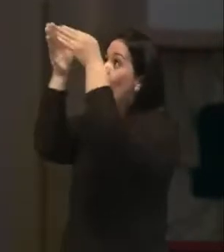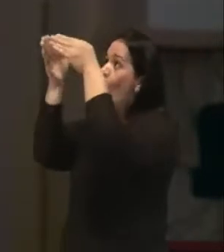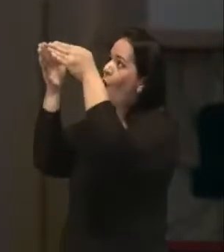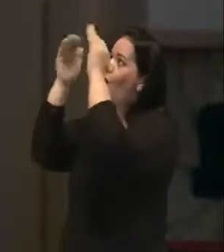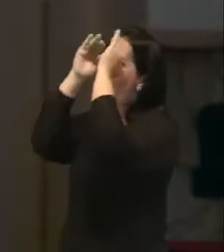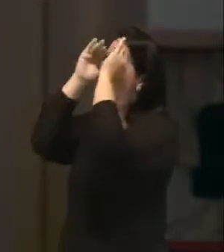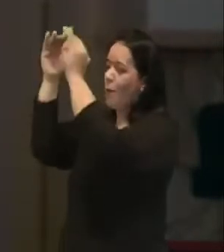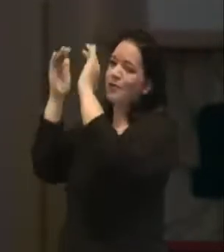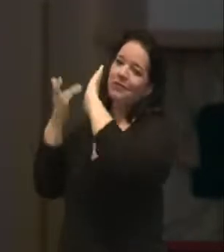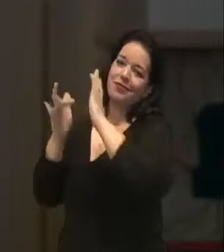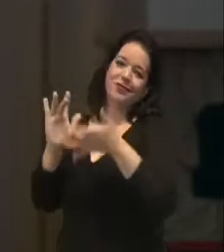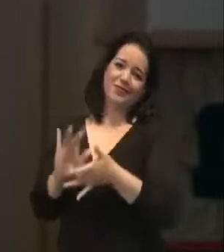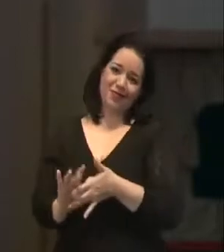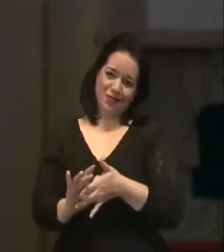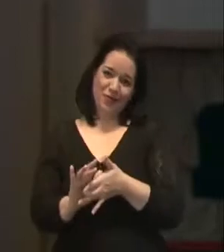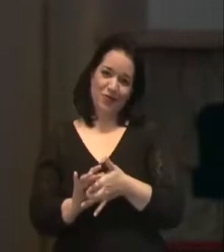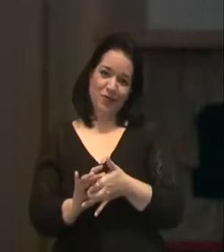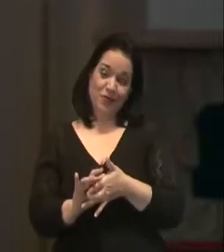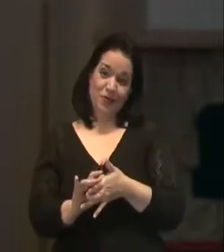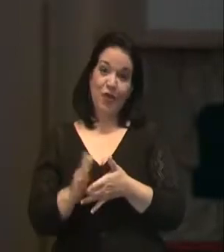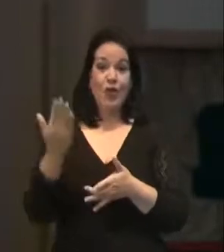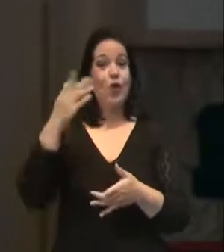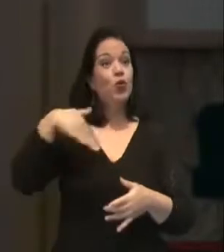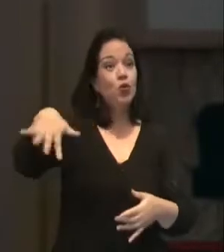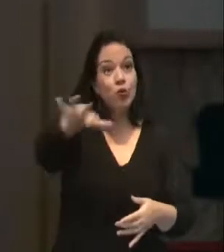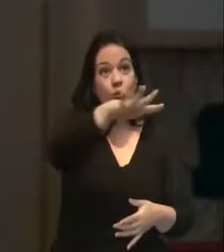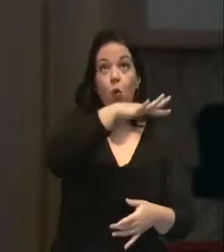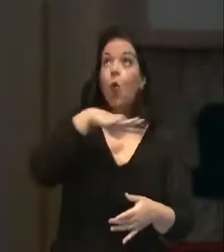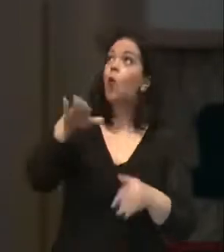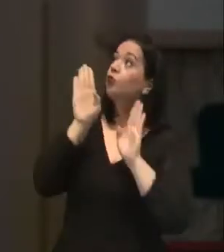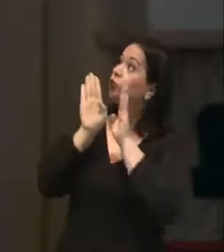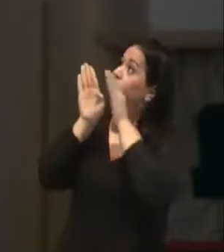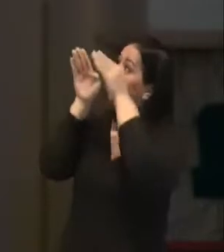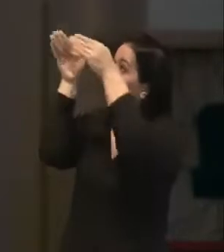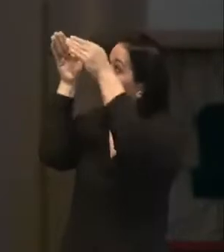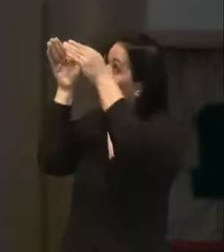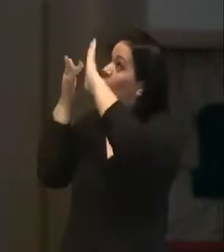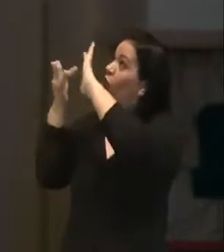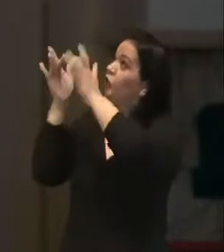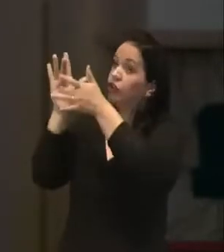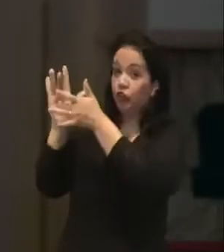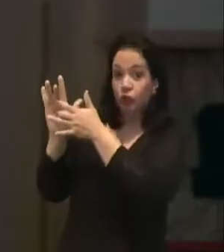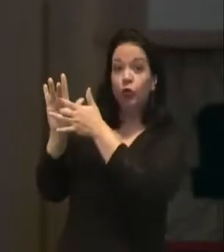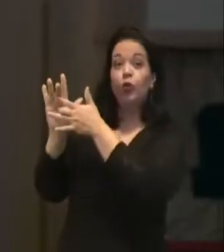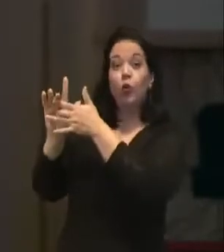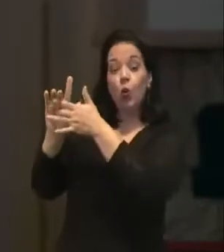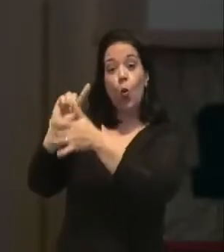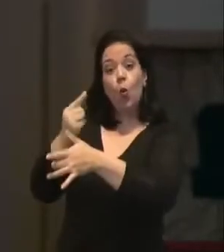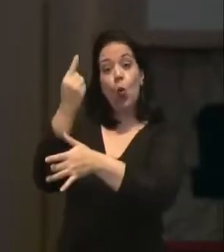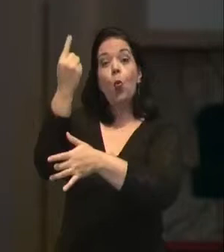verso 2, fixando os nossos olhos em Jesus, autor e consumador da nossa fé.